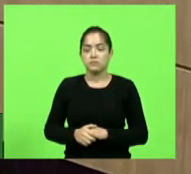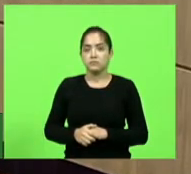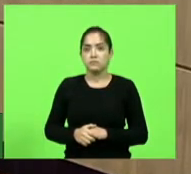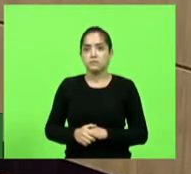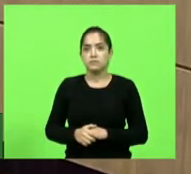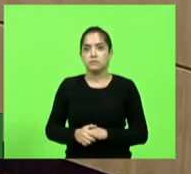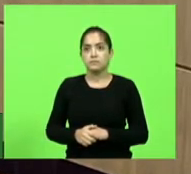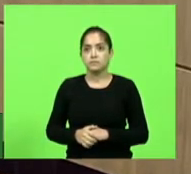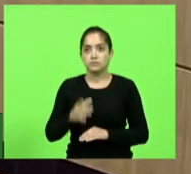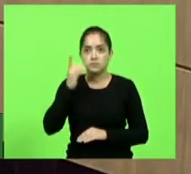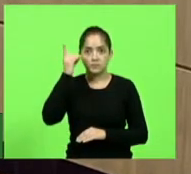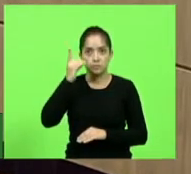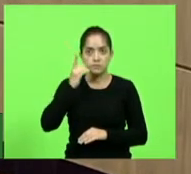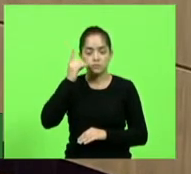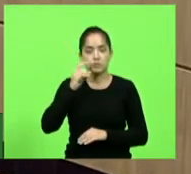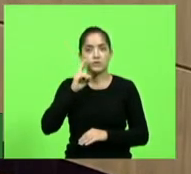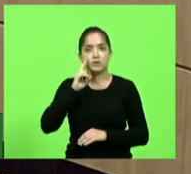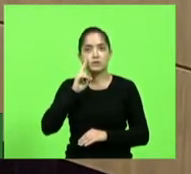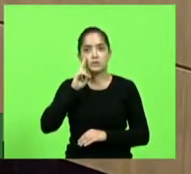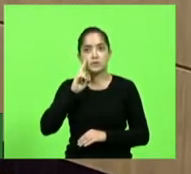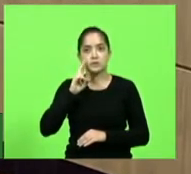Como vota a deputada Ivan Nats?